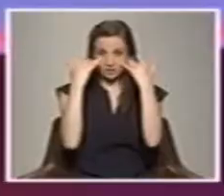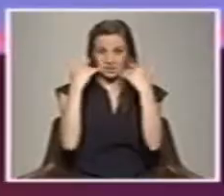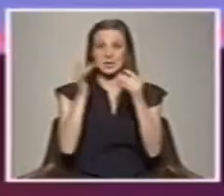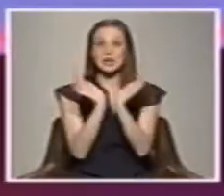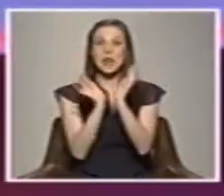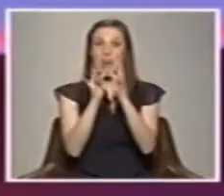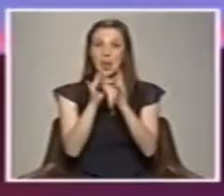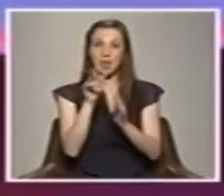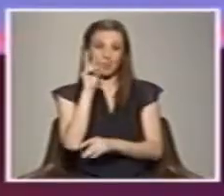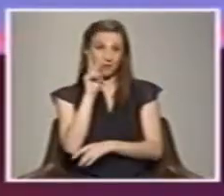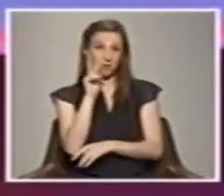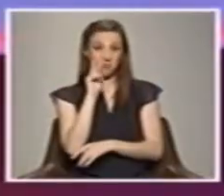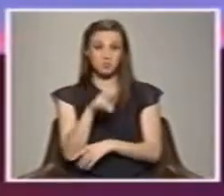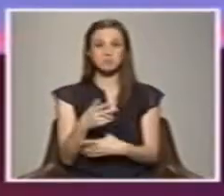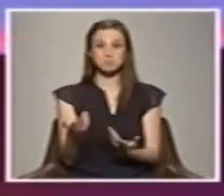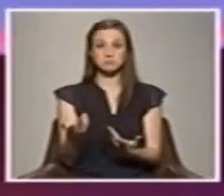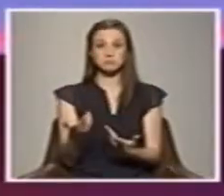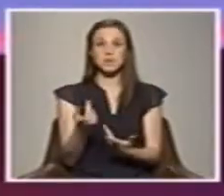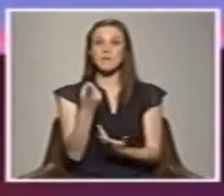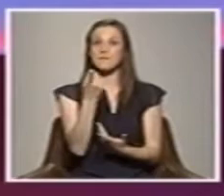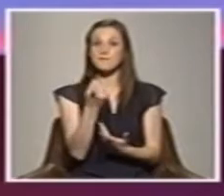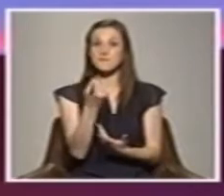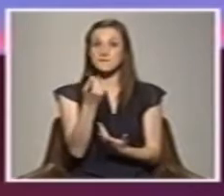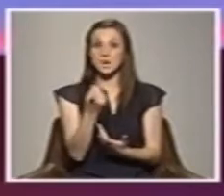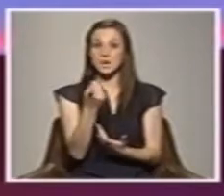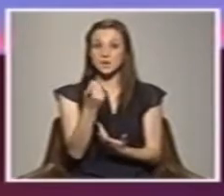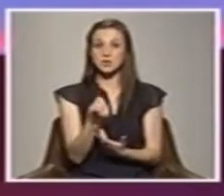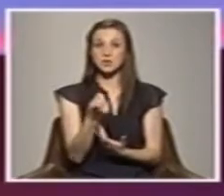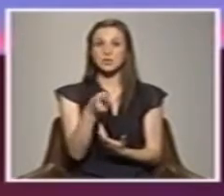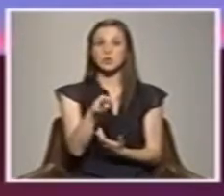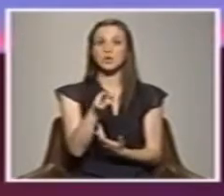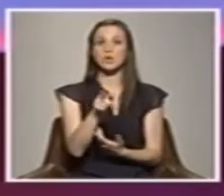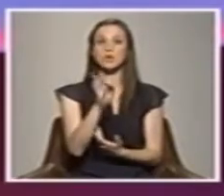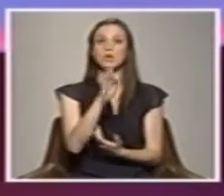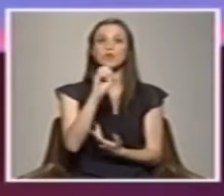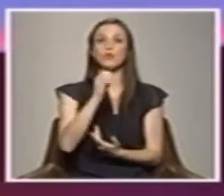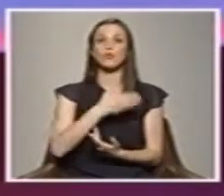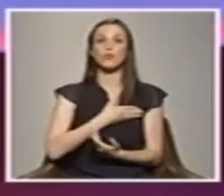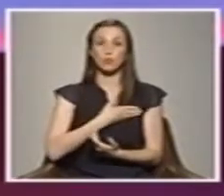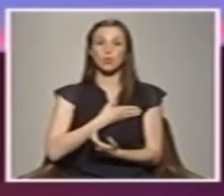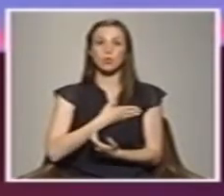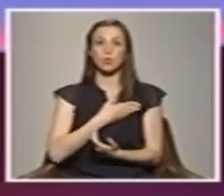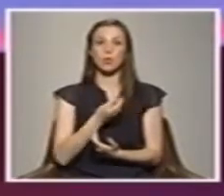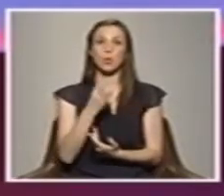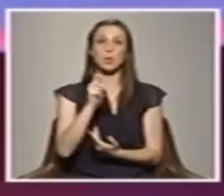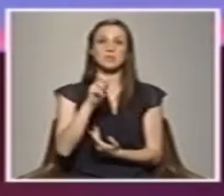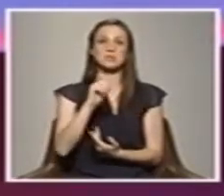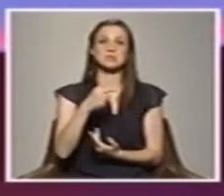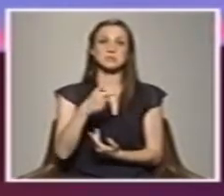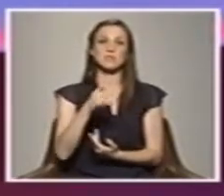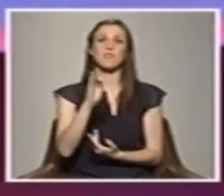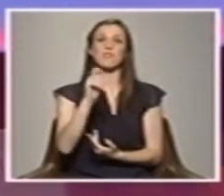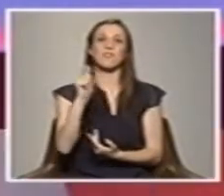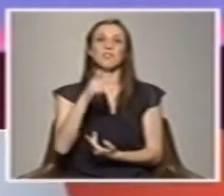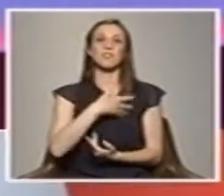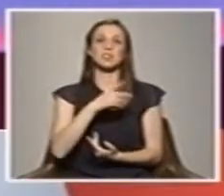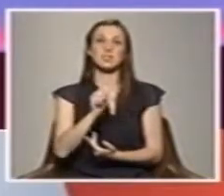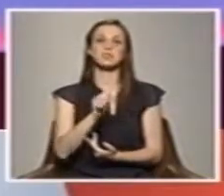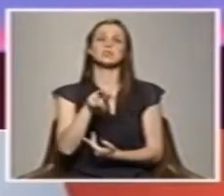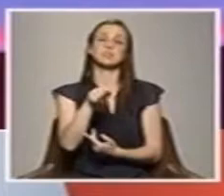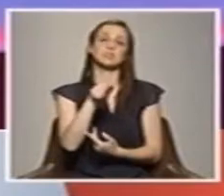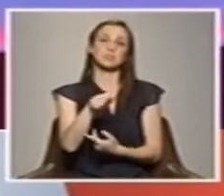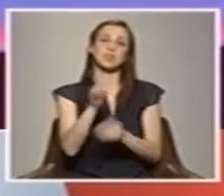todo momento, até a falta em dados, é o Food Waste Facts, pode-se procurar, onde um terço da comida